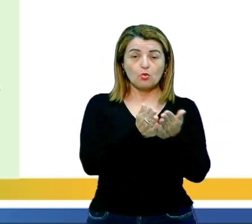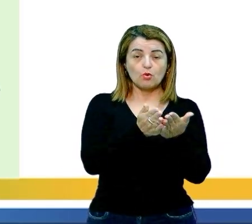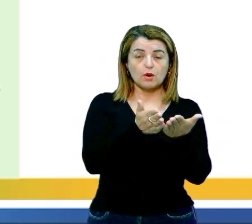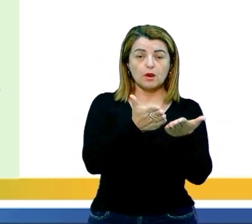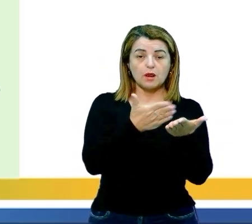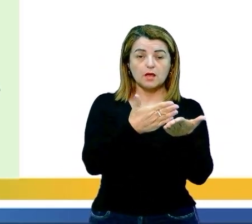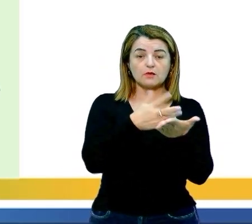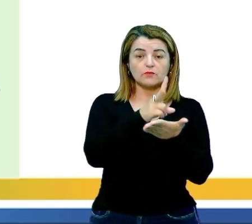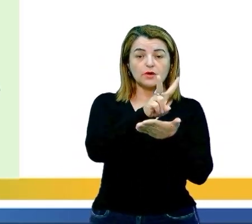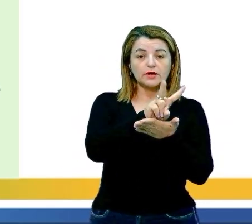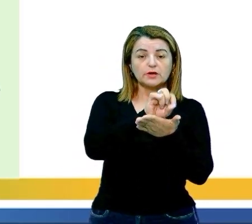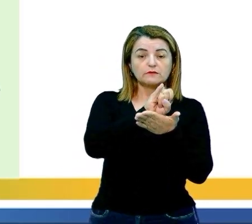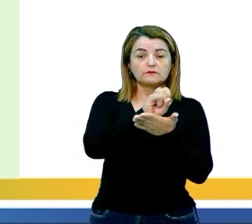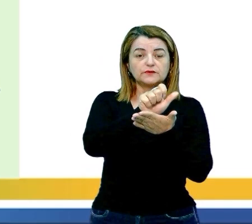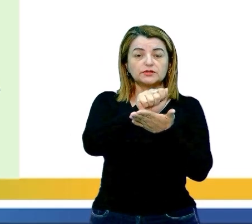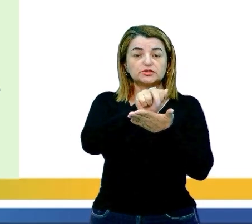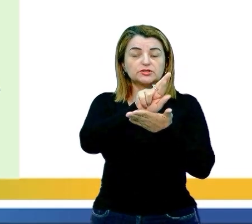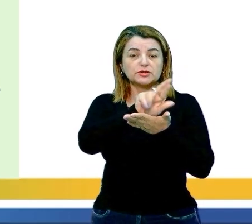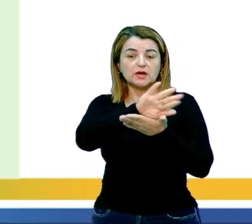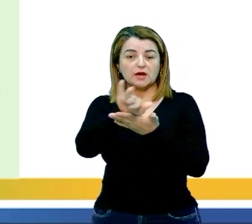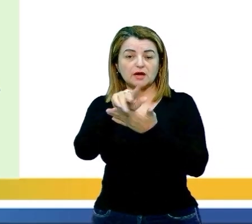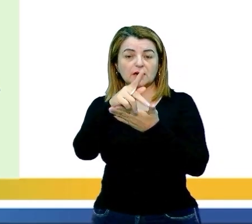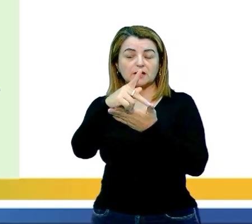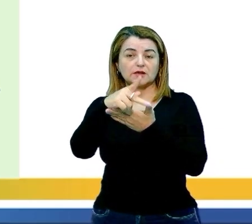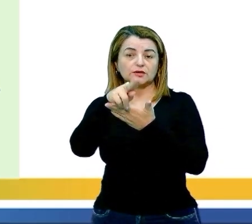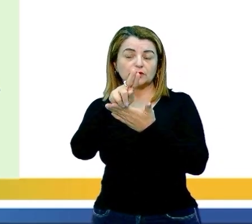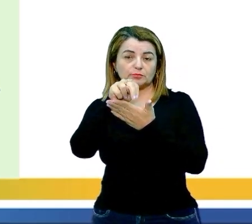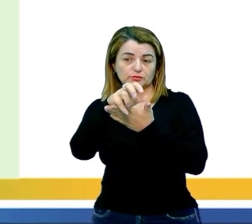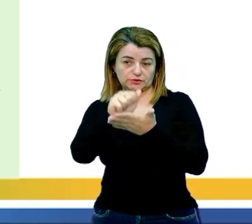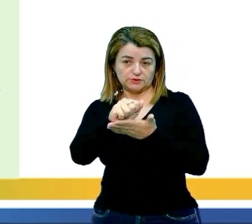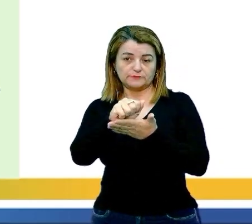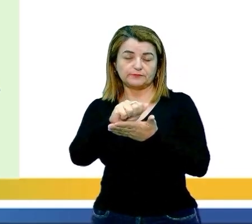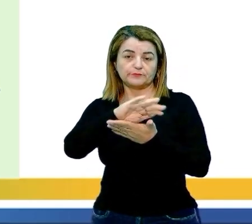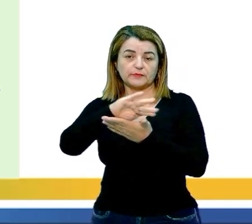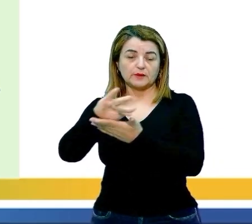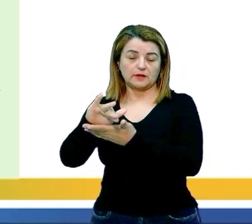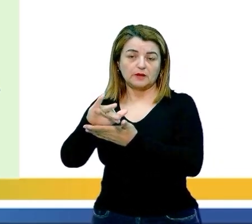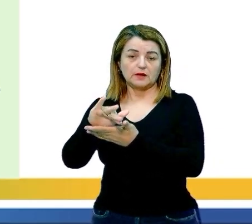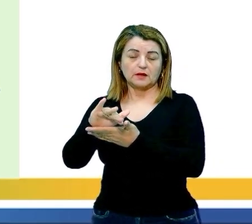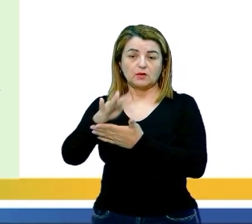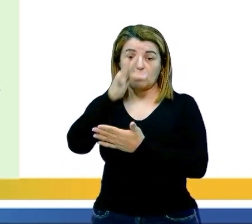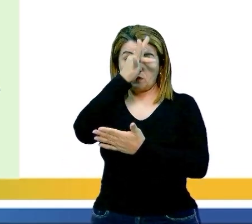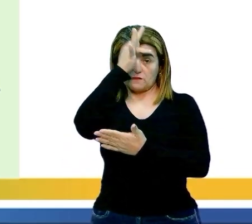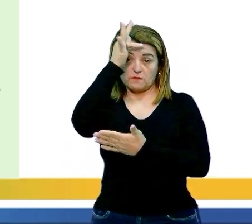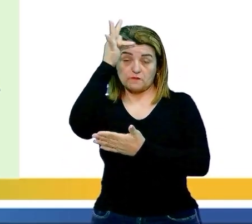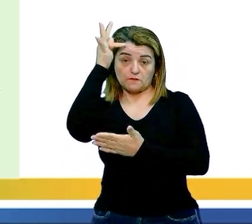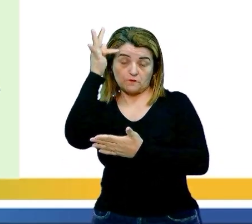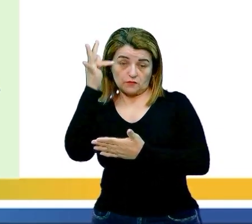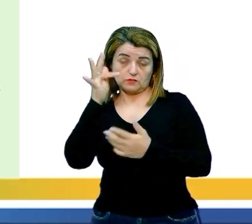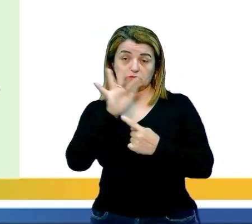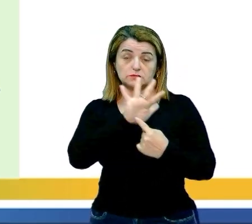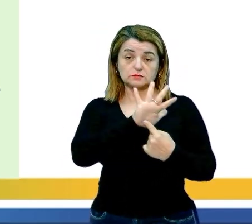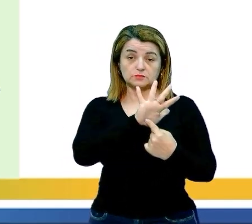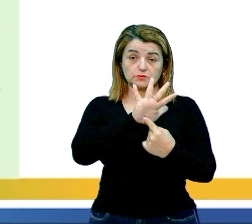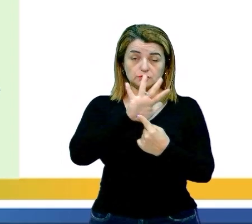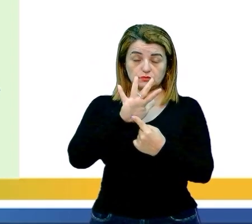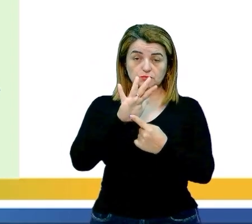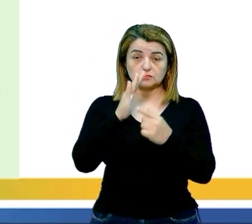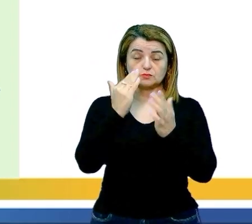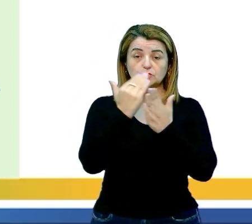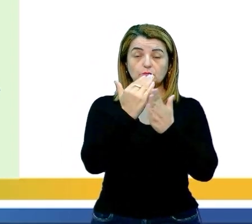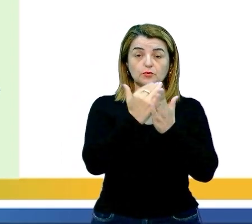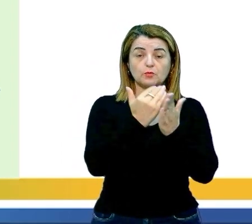Punir, que é o livro publicado em 1975, Foucault debruçou-se sobre o processo de